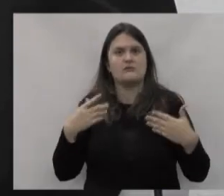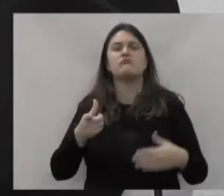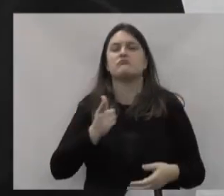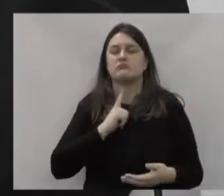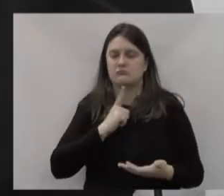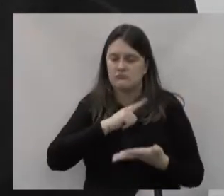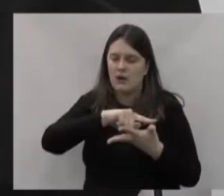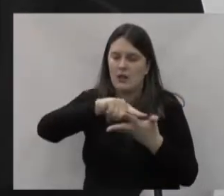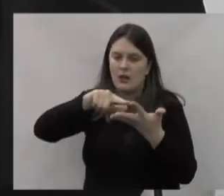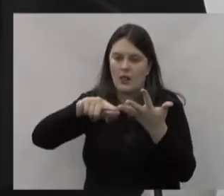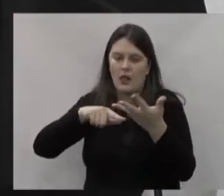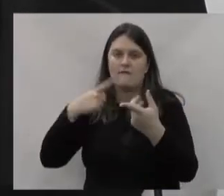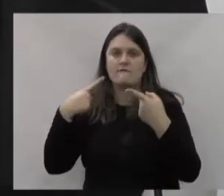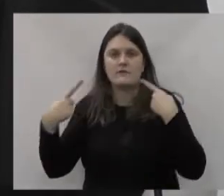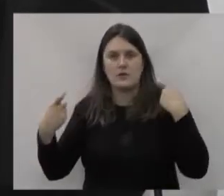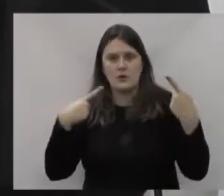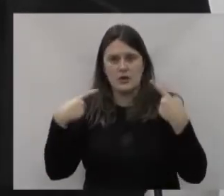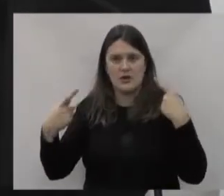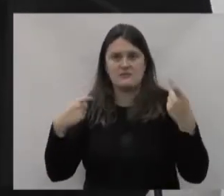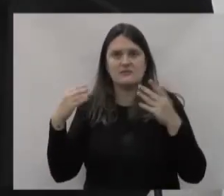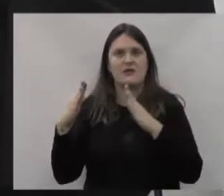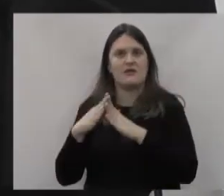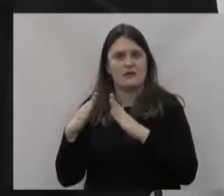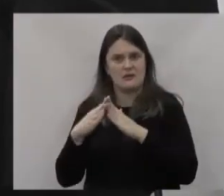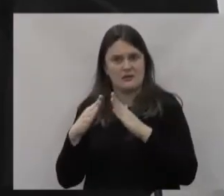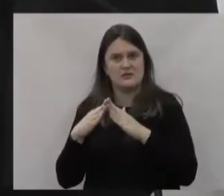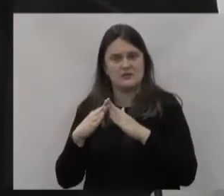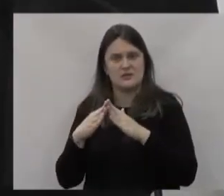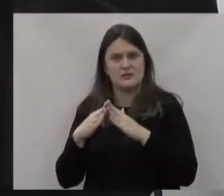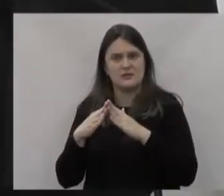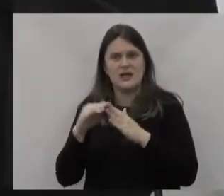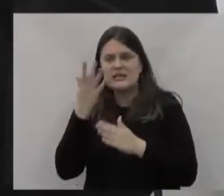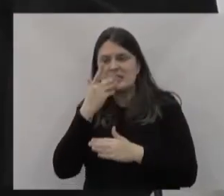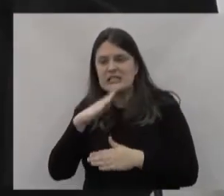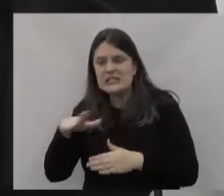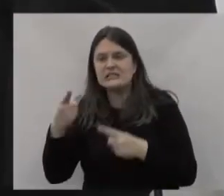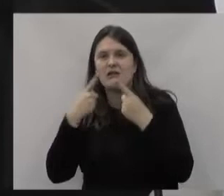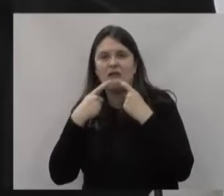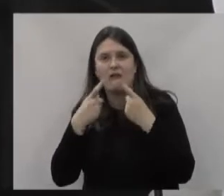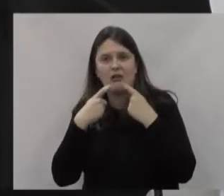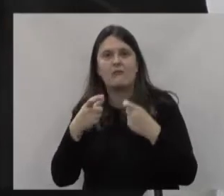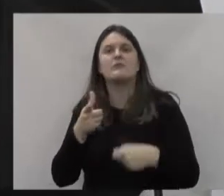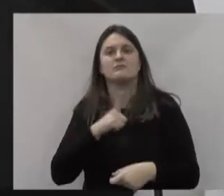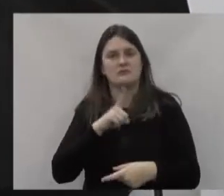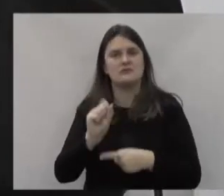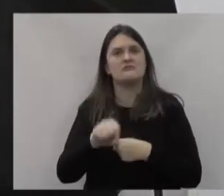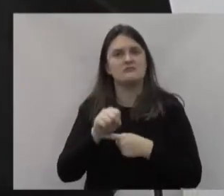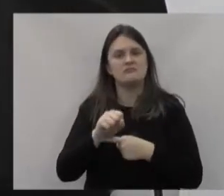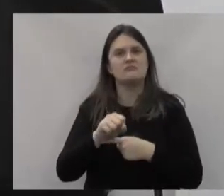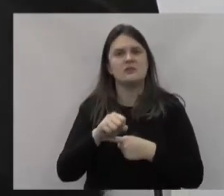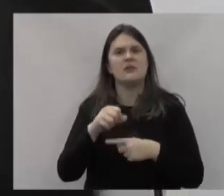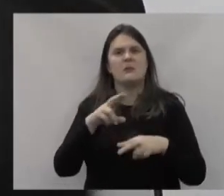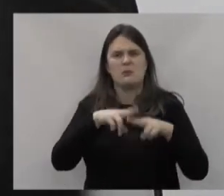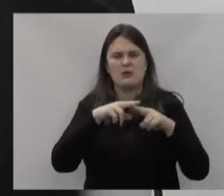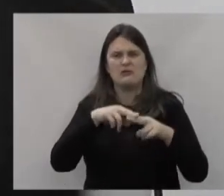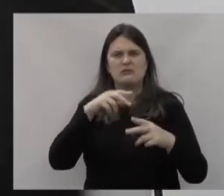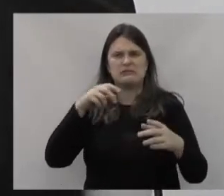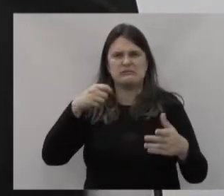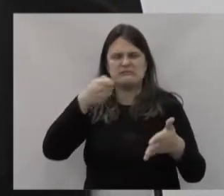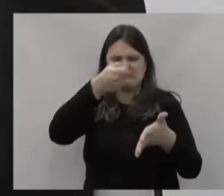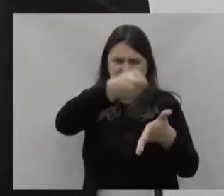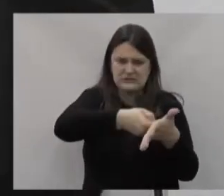vários casos de violência doméstica nas adolescentes. Tivemos relatos de relacionamento